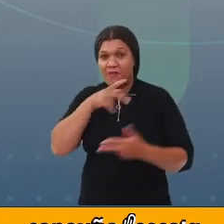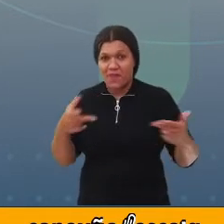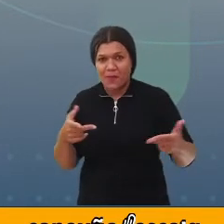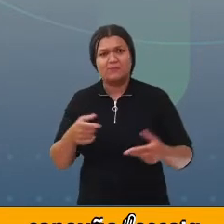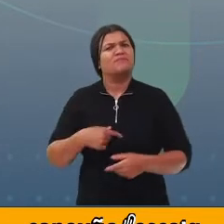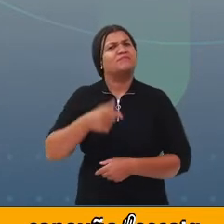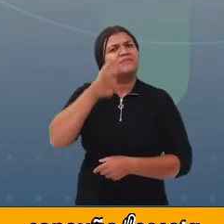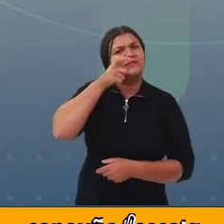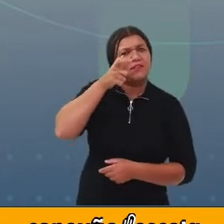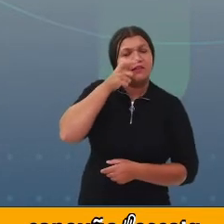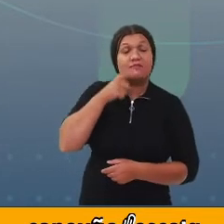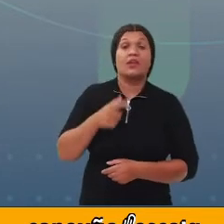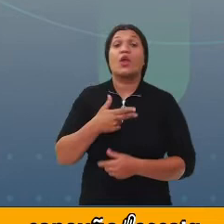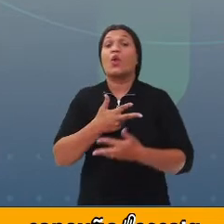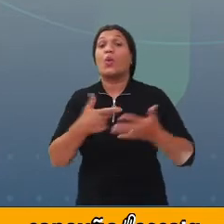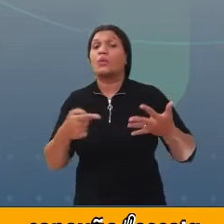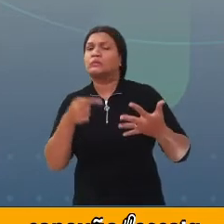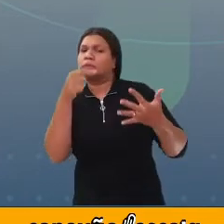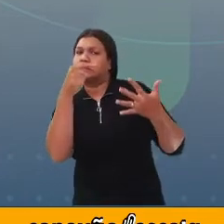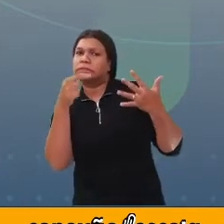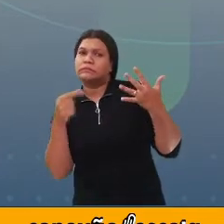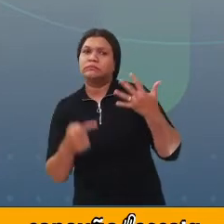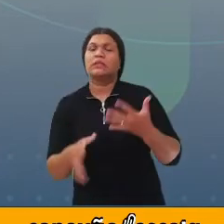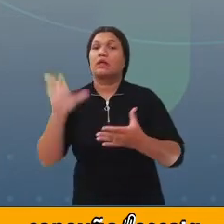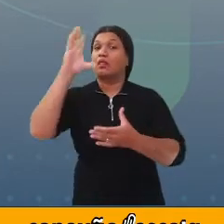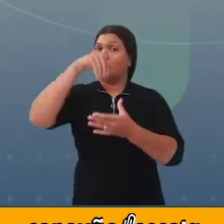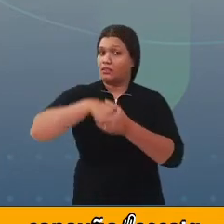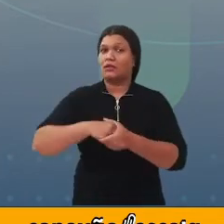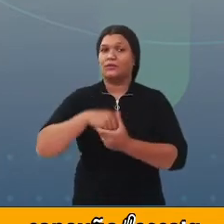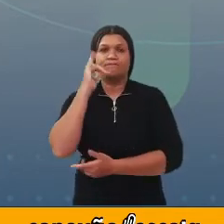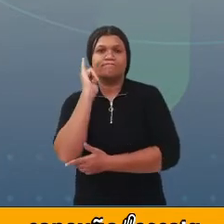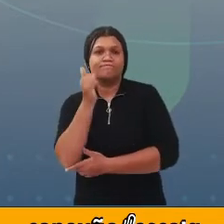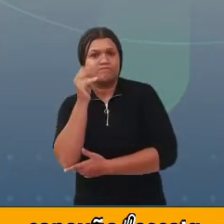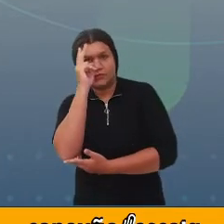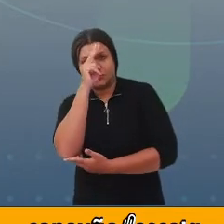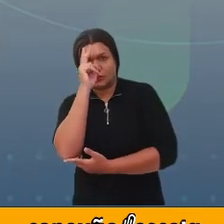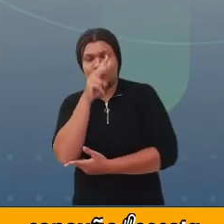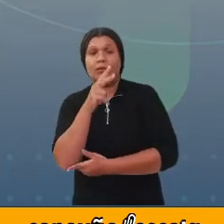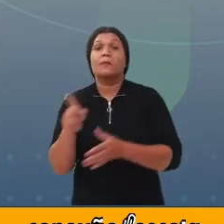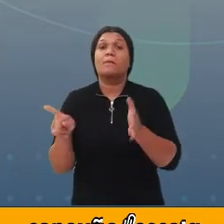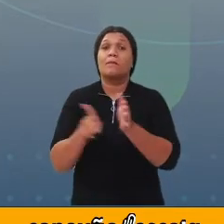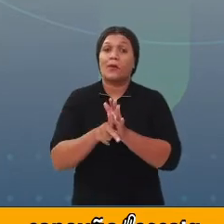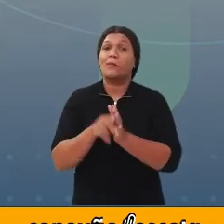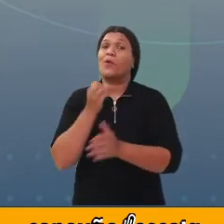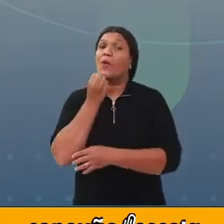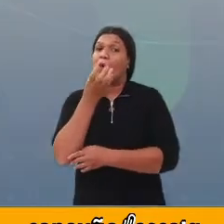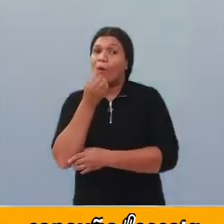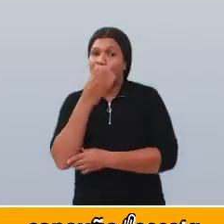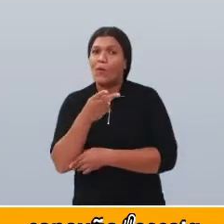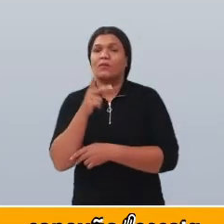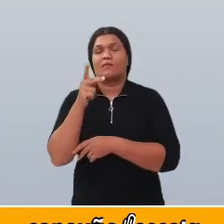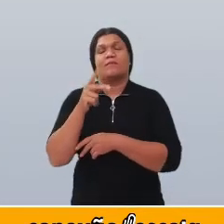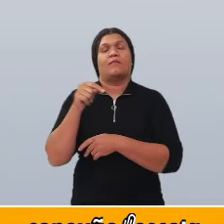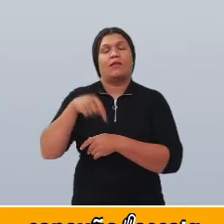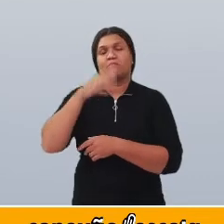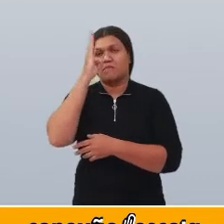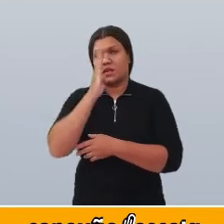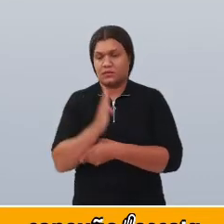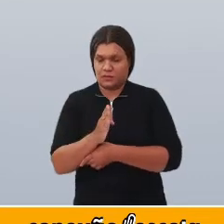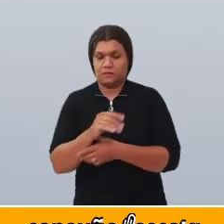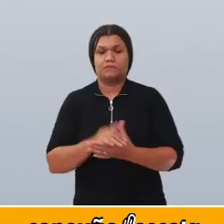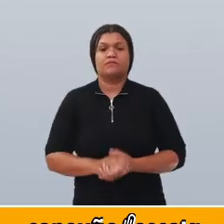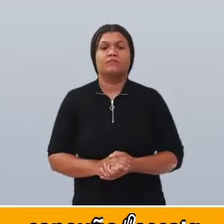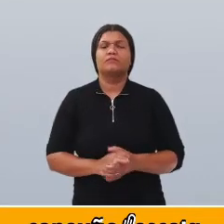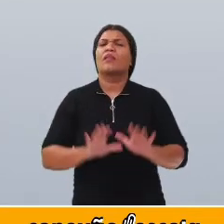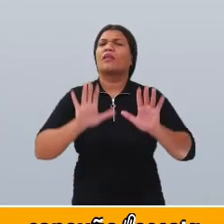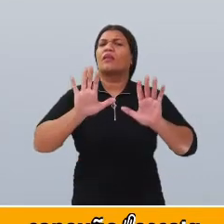então observar esses elementos da narrativa aqui nesse conto popular brasileiro. Em que